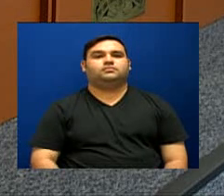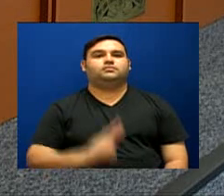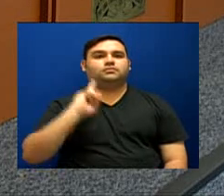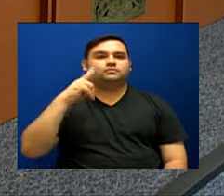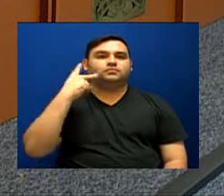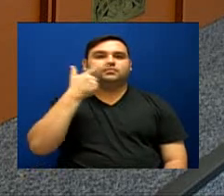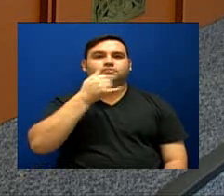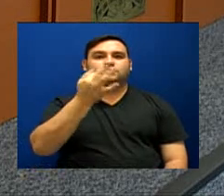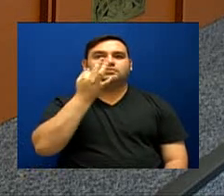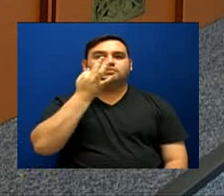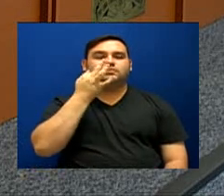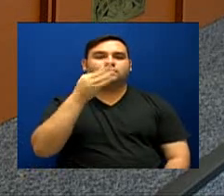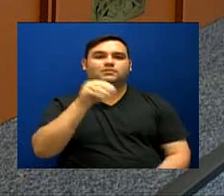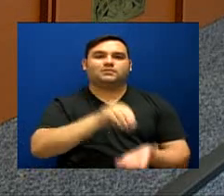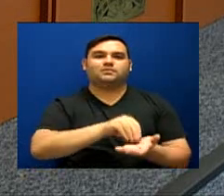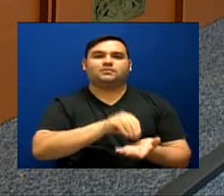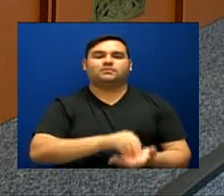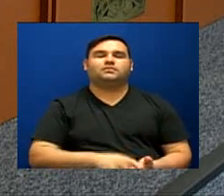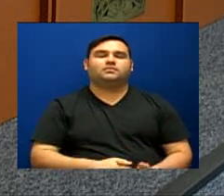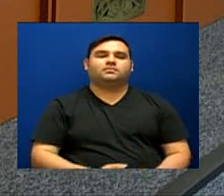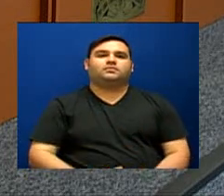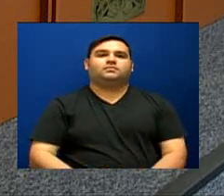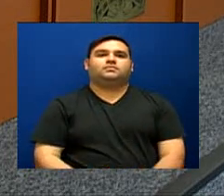Vereador Fernando Dino, voto.